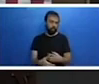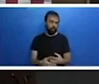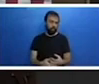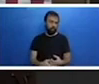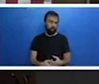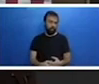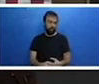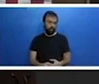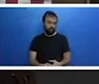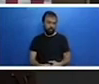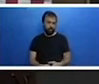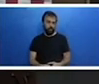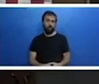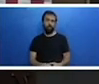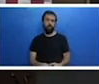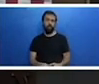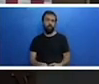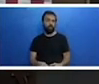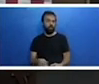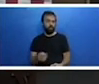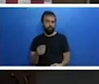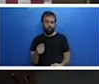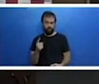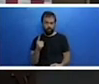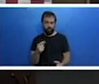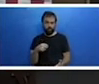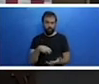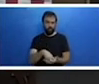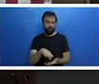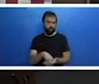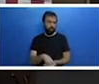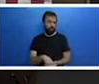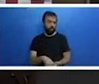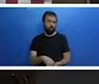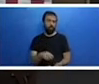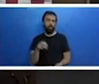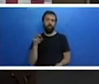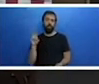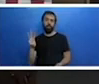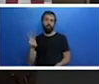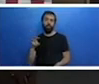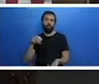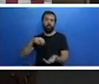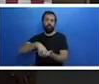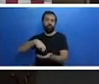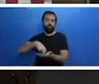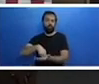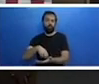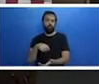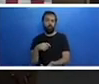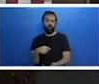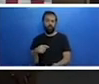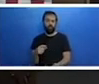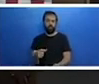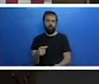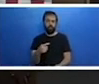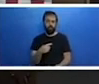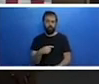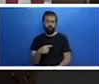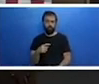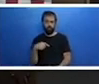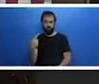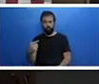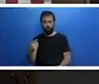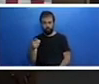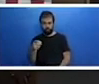mas já conta uma penalidade para o adversário. Ou seja, 3 penalidades, você ganha o jogo. 3 penalidades que o